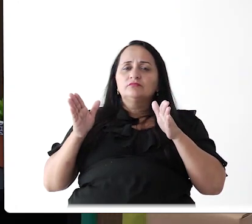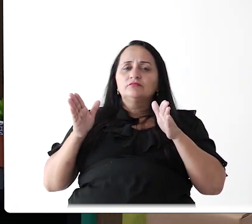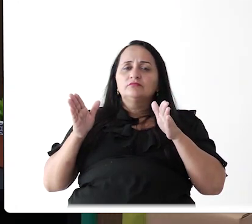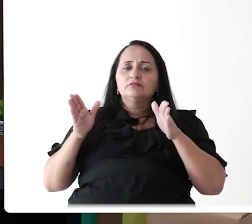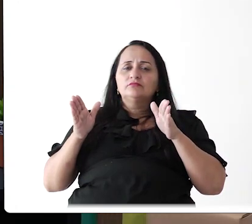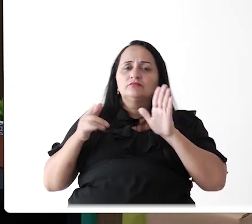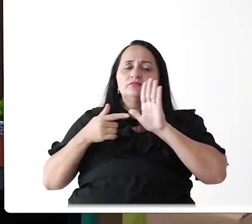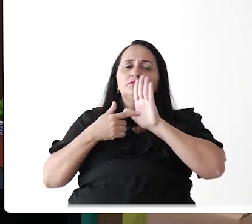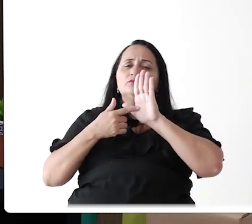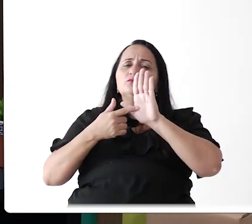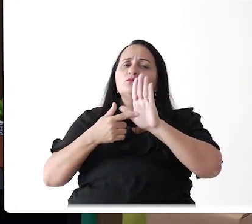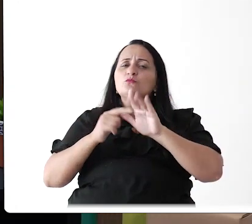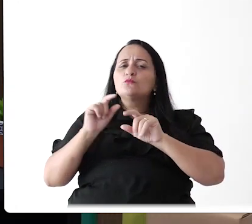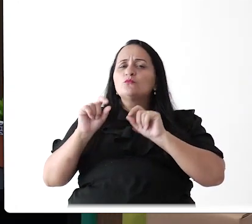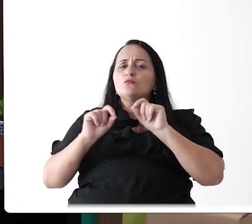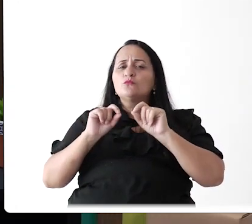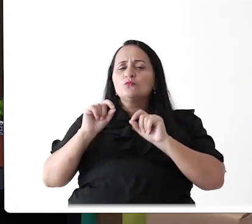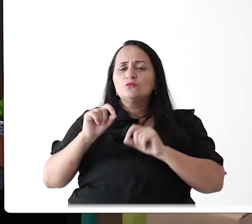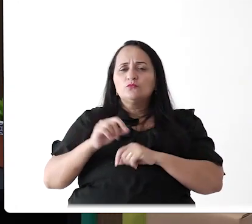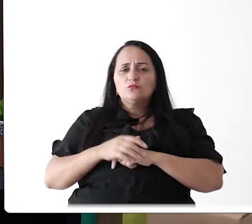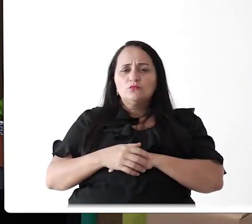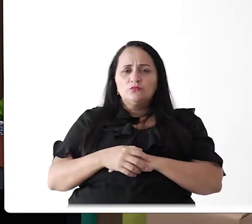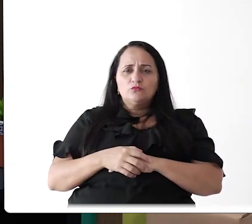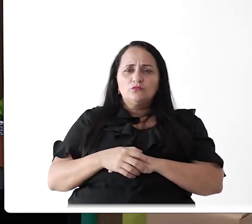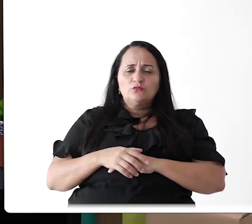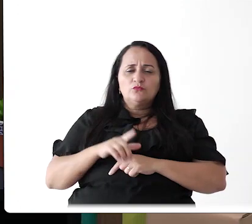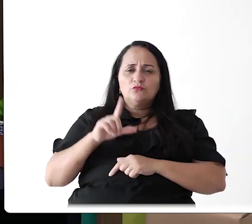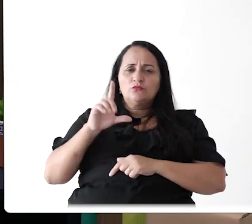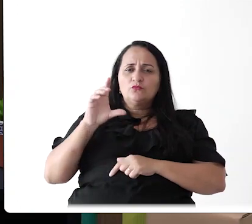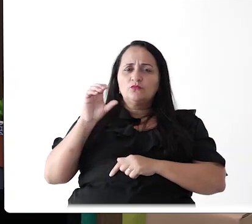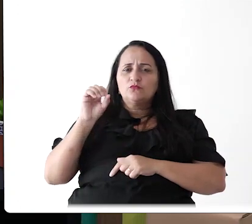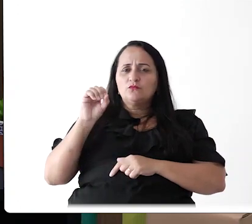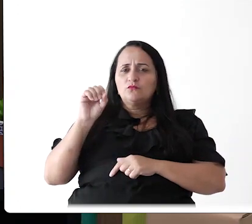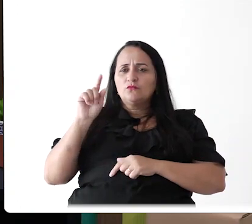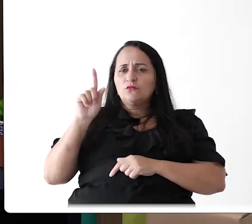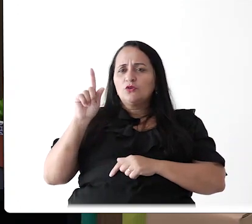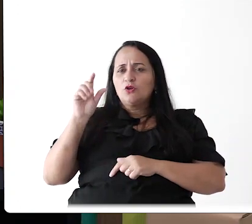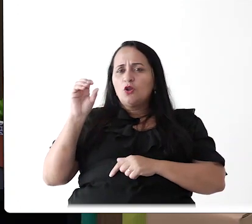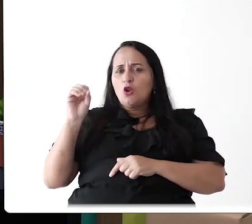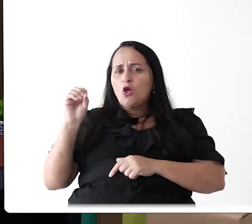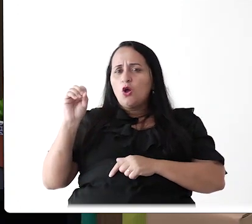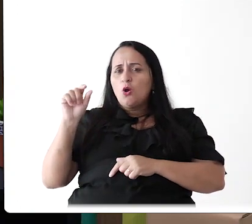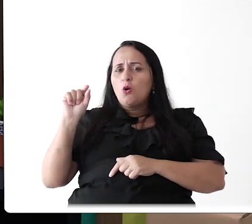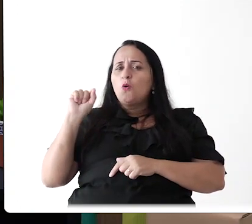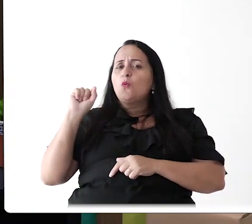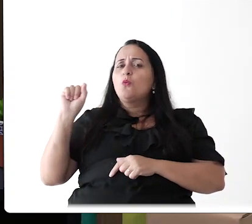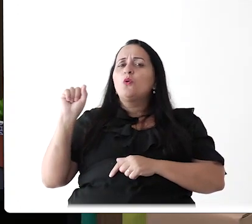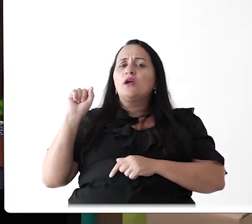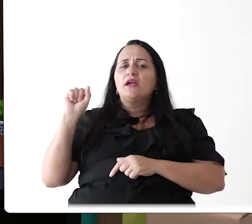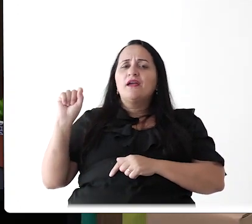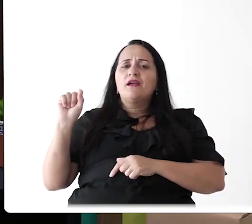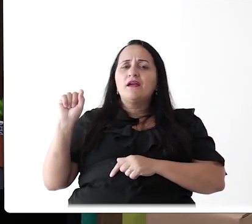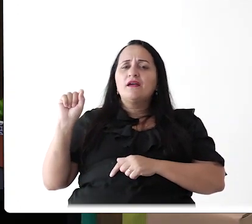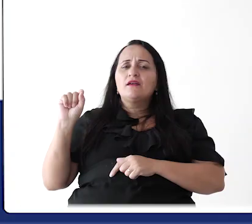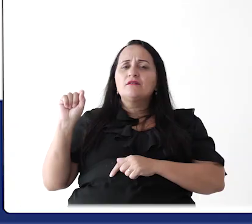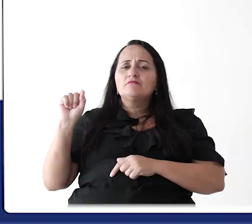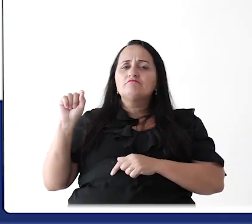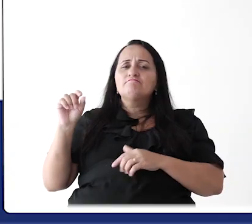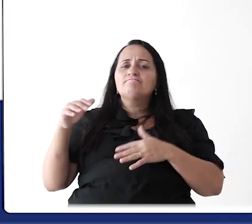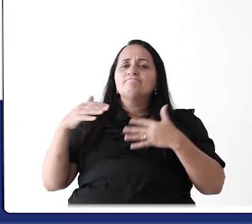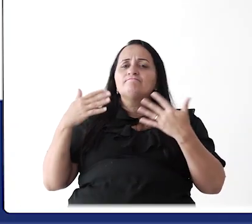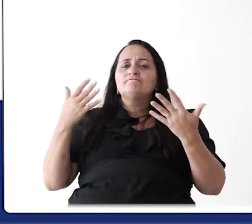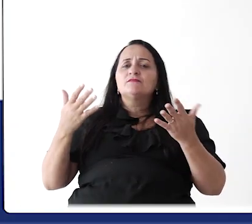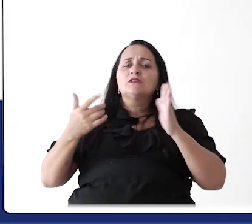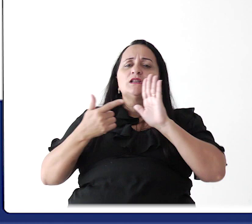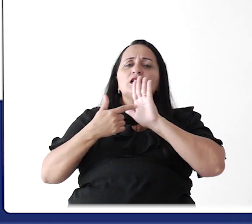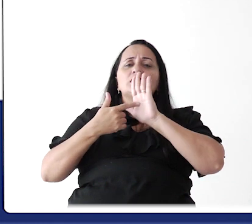essa conjunção, logo que tem a expressão, a